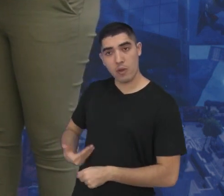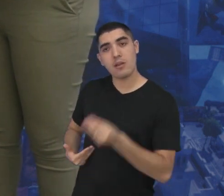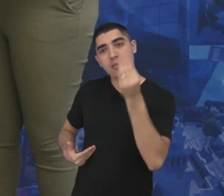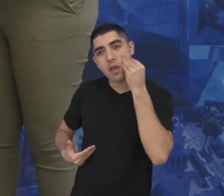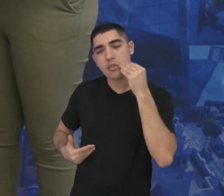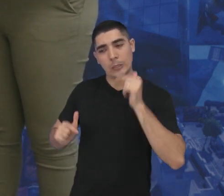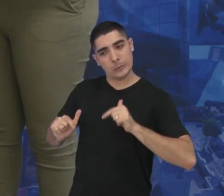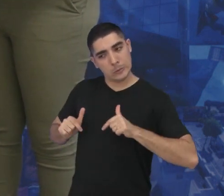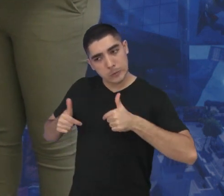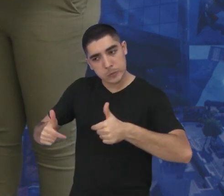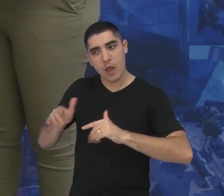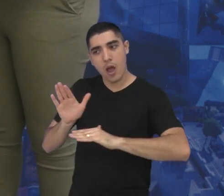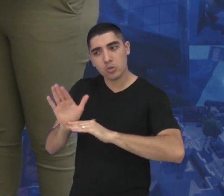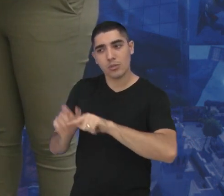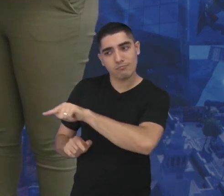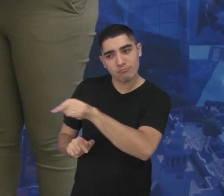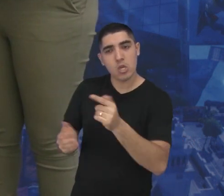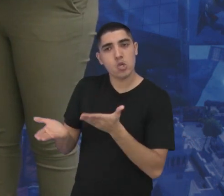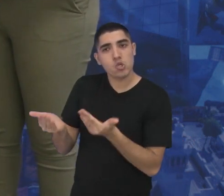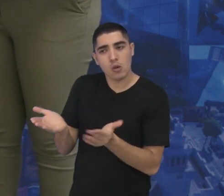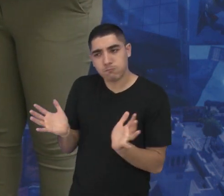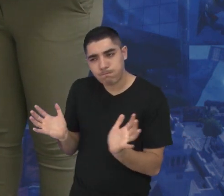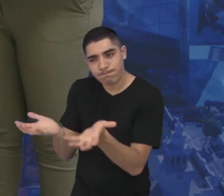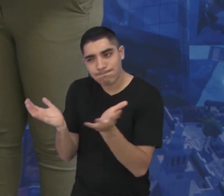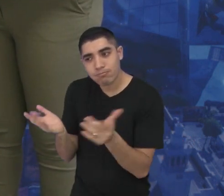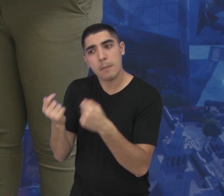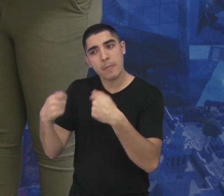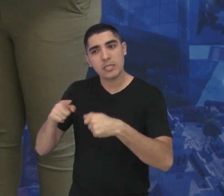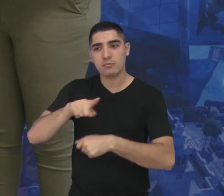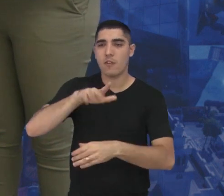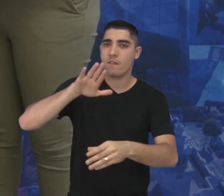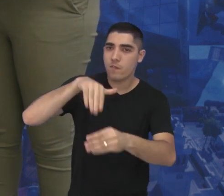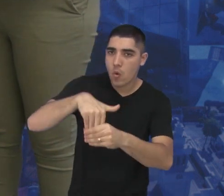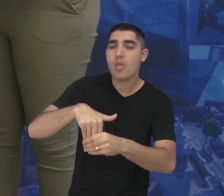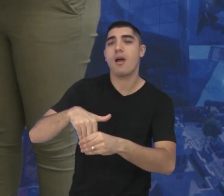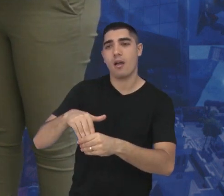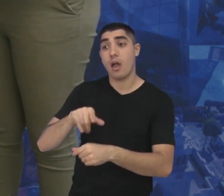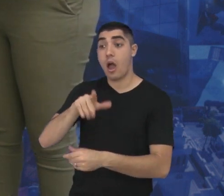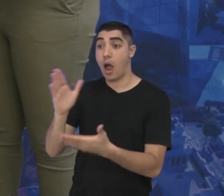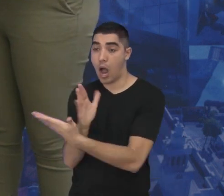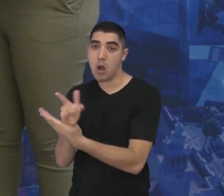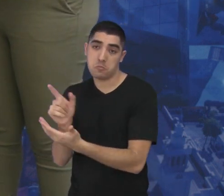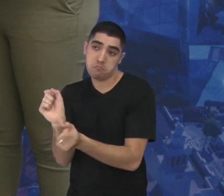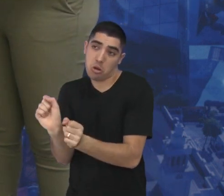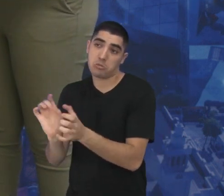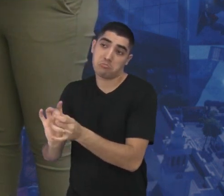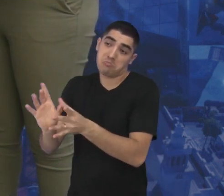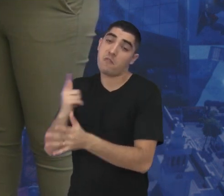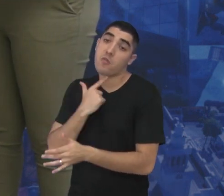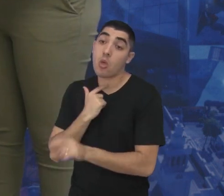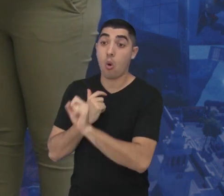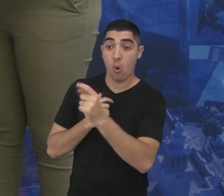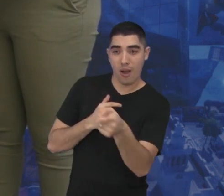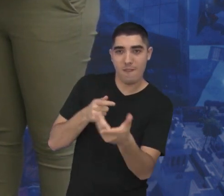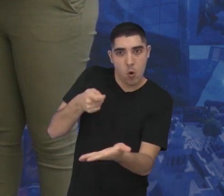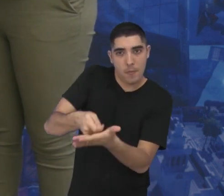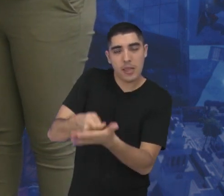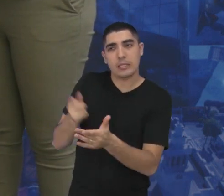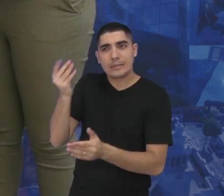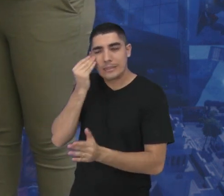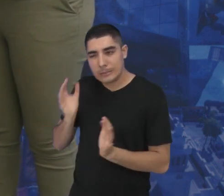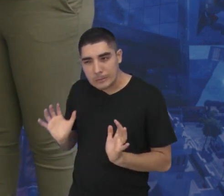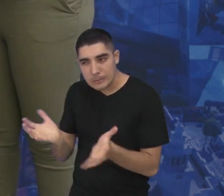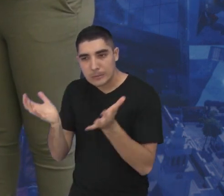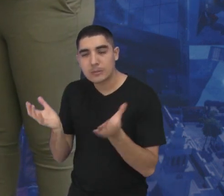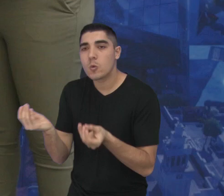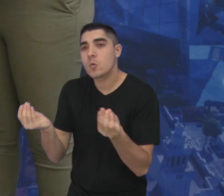governo, para incentivar que esses jovens, tanto os que têm voto facultativo quanto os que têm voto obrigatório, para que eles participem mais da política?